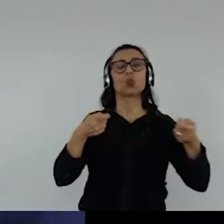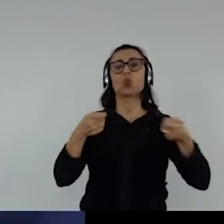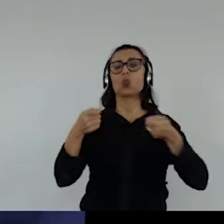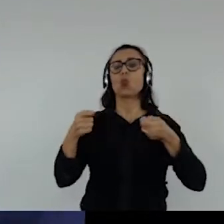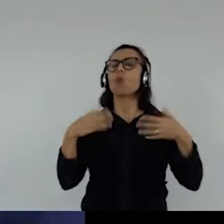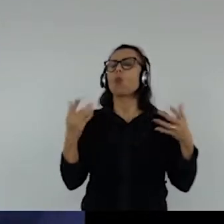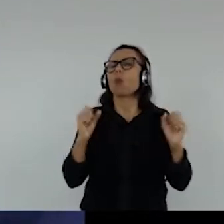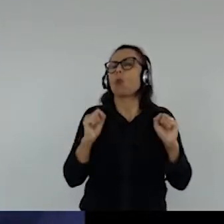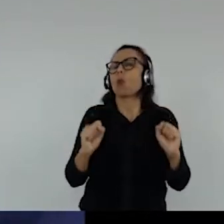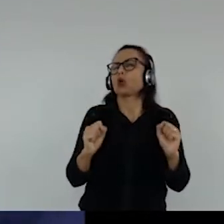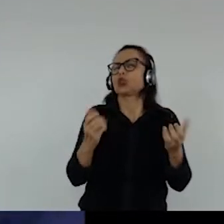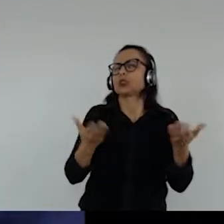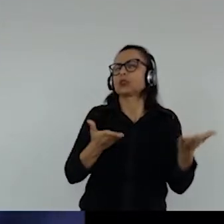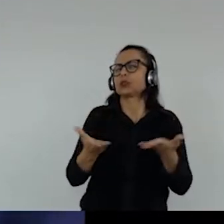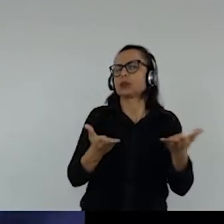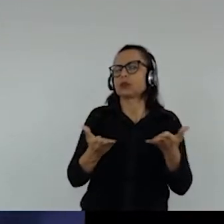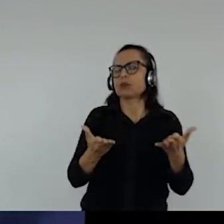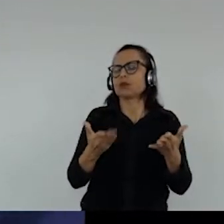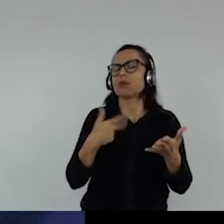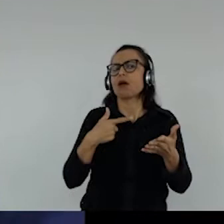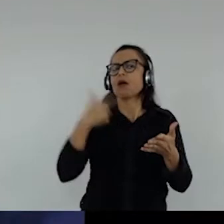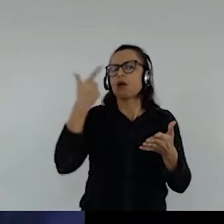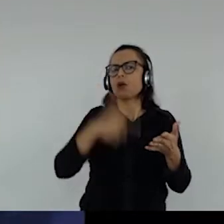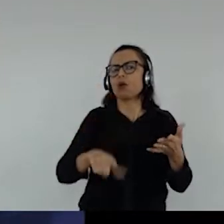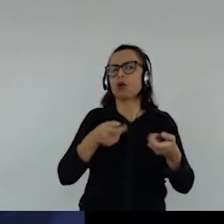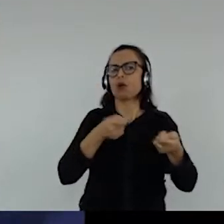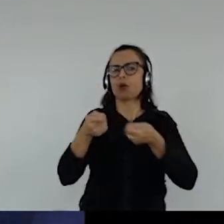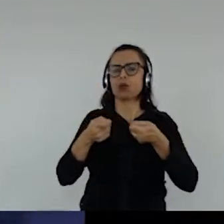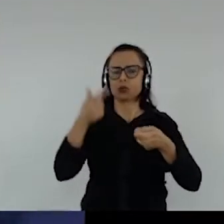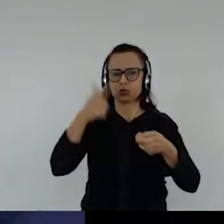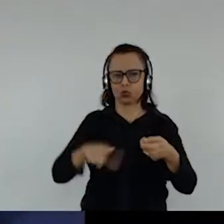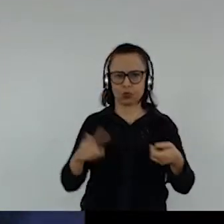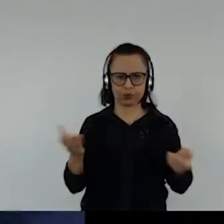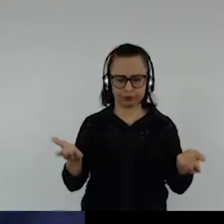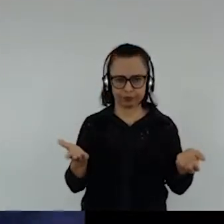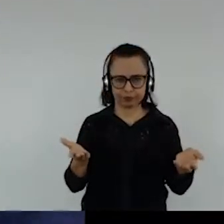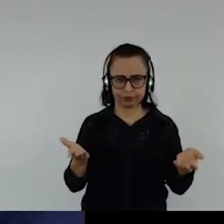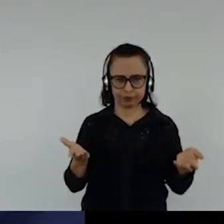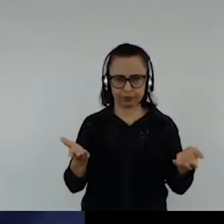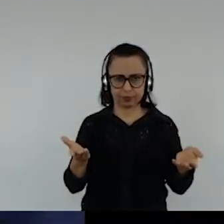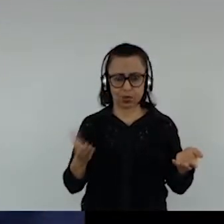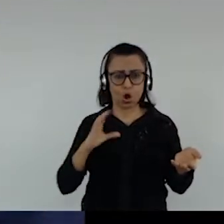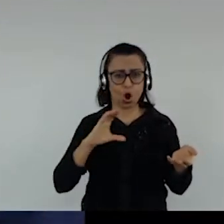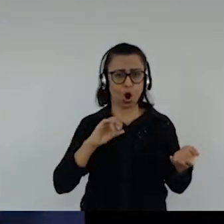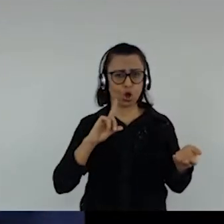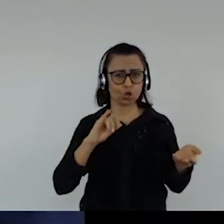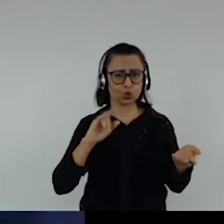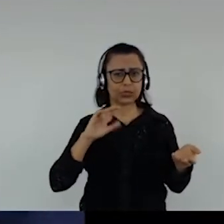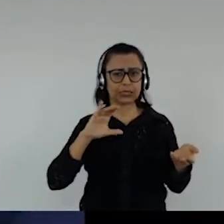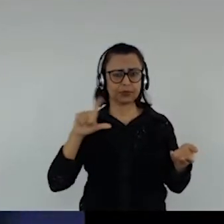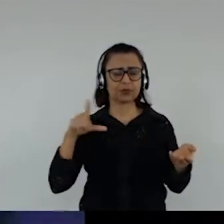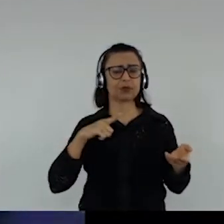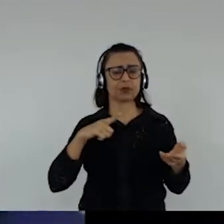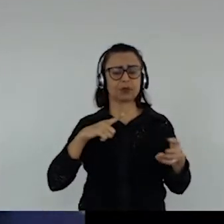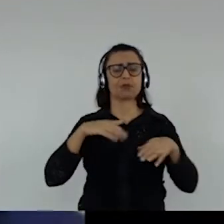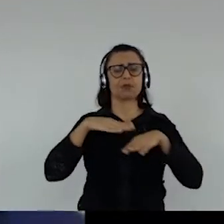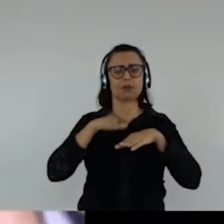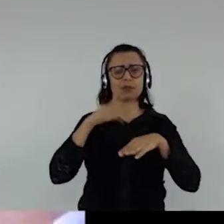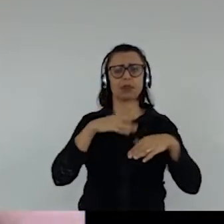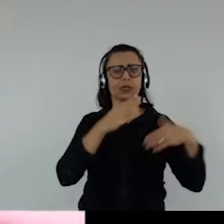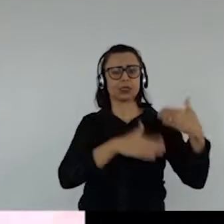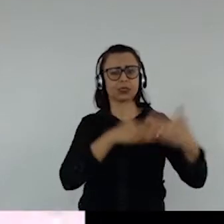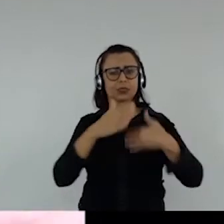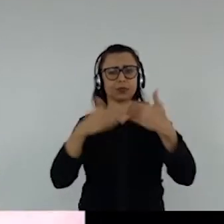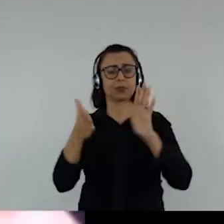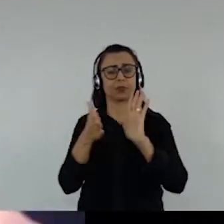como poderia tratar da própria renegociação de contratos? O Código Civil trata como atos isolados, sequenciais,